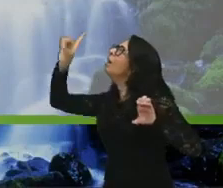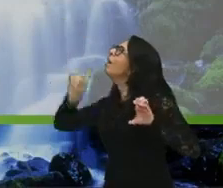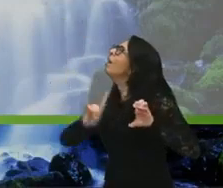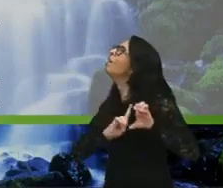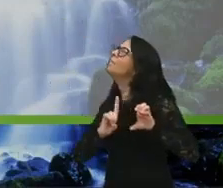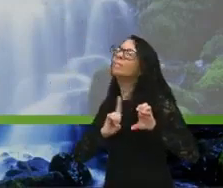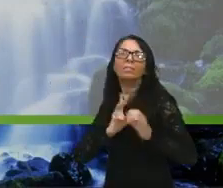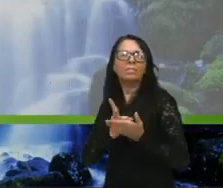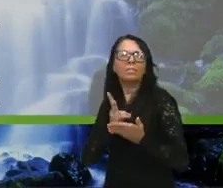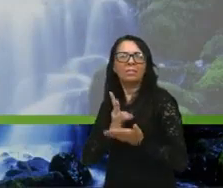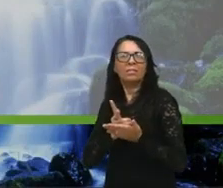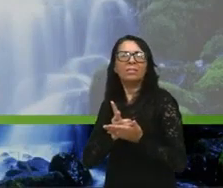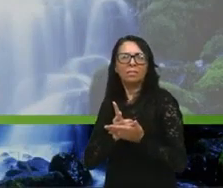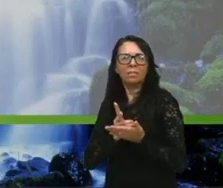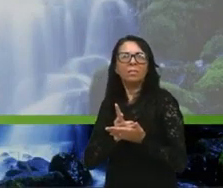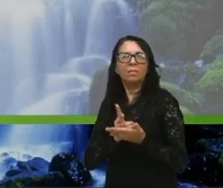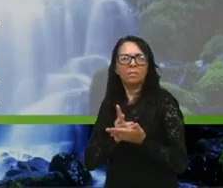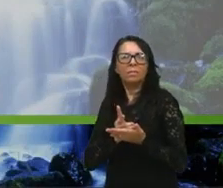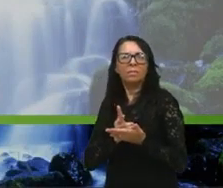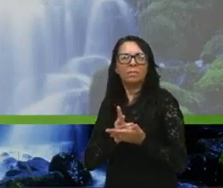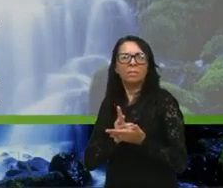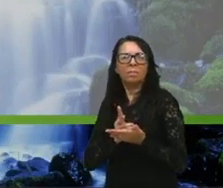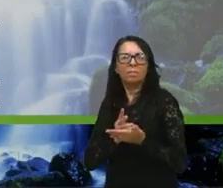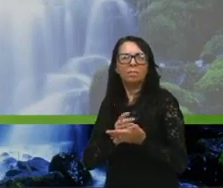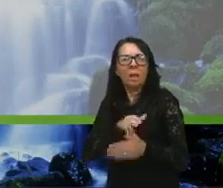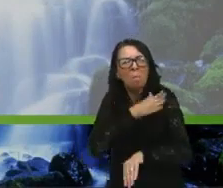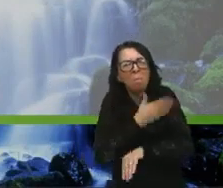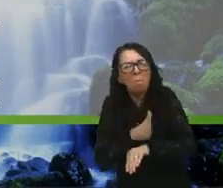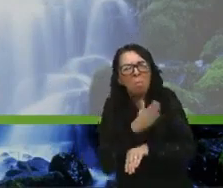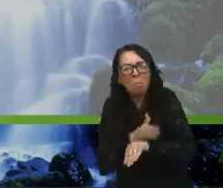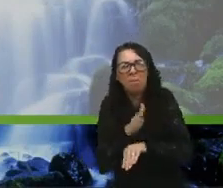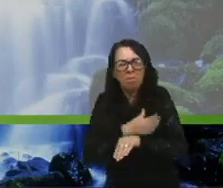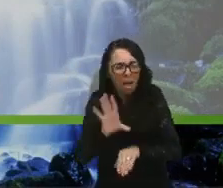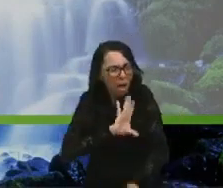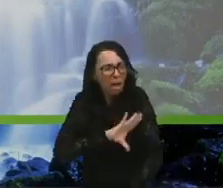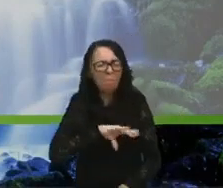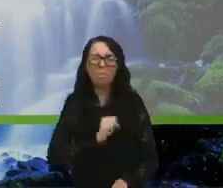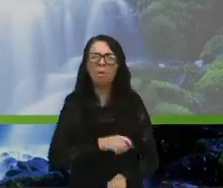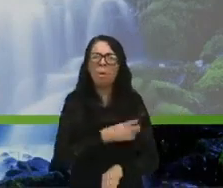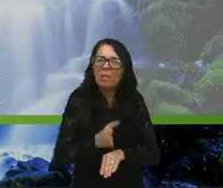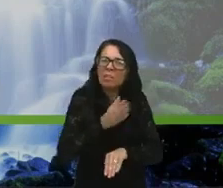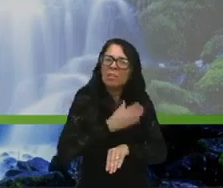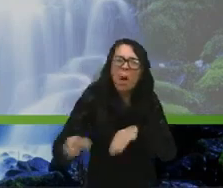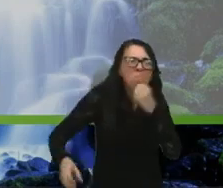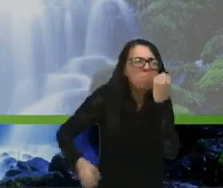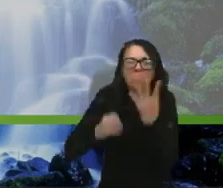piedosa. Pratique a bondade. Pratique o amor. Pratique.